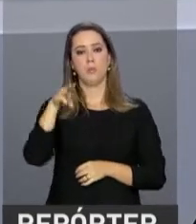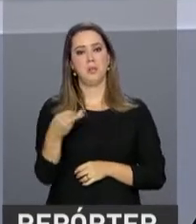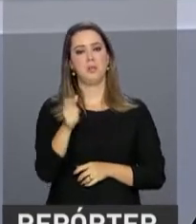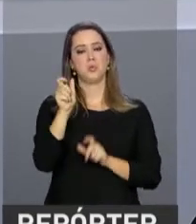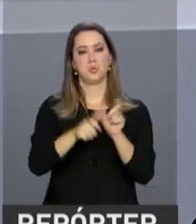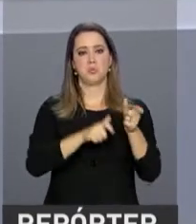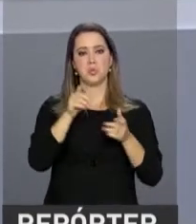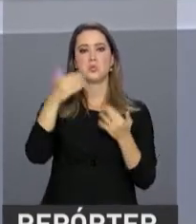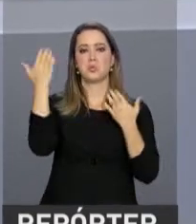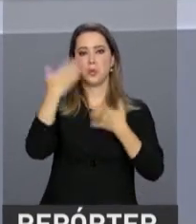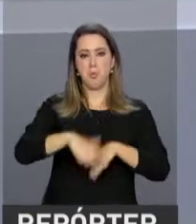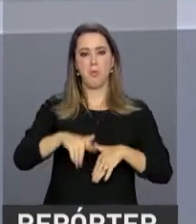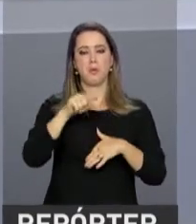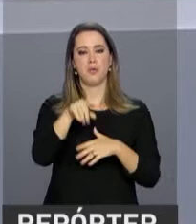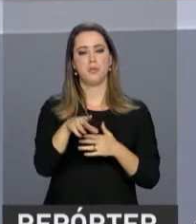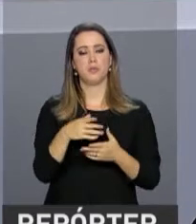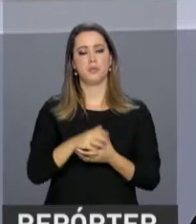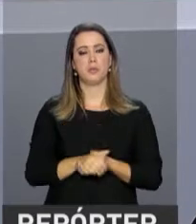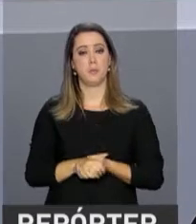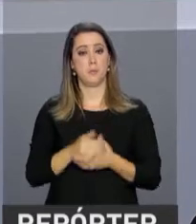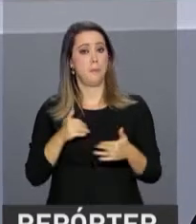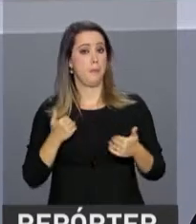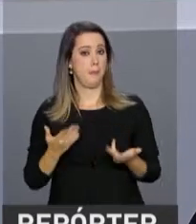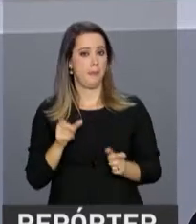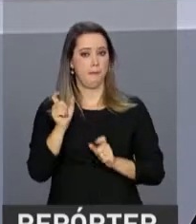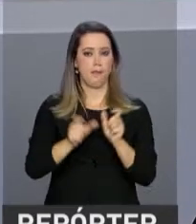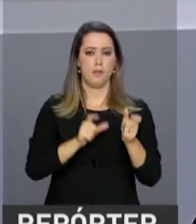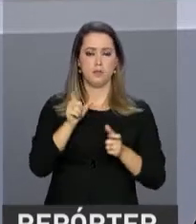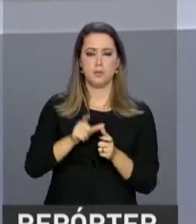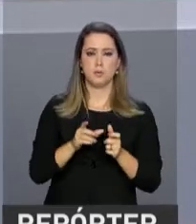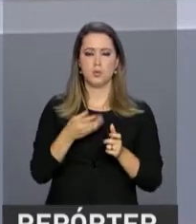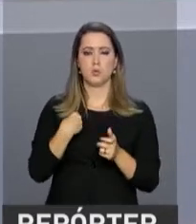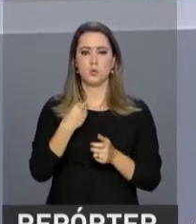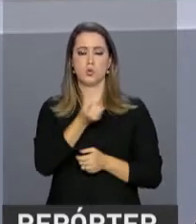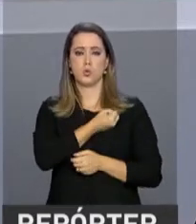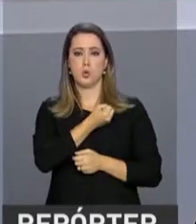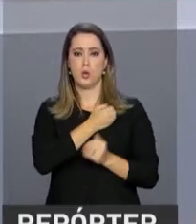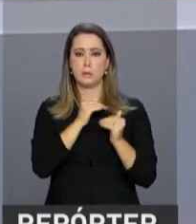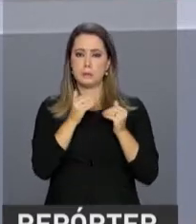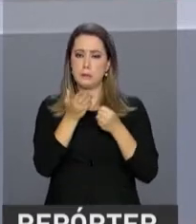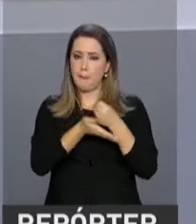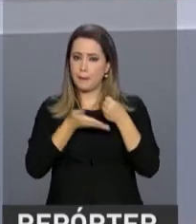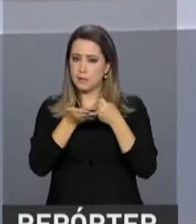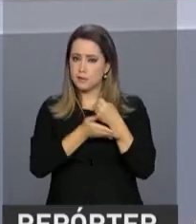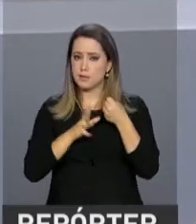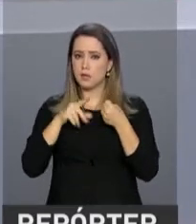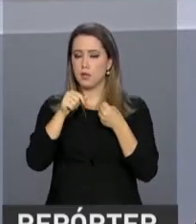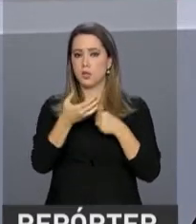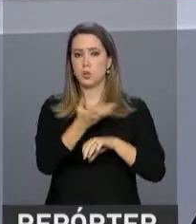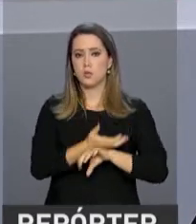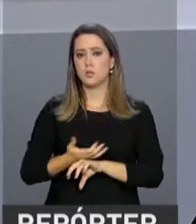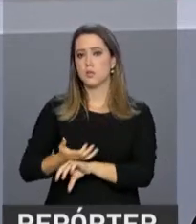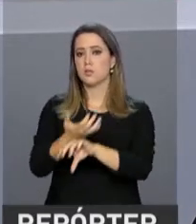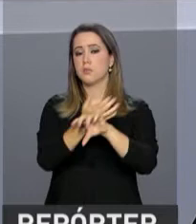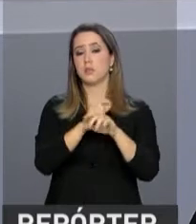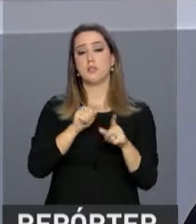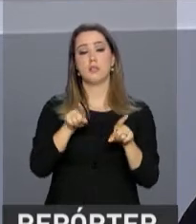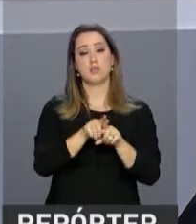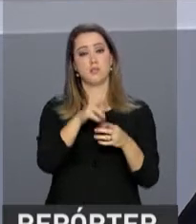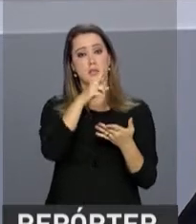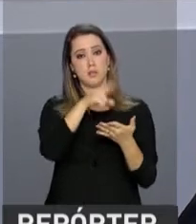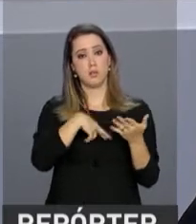a prova para essa certificação os participantes que tiveram a nota mínima exigida em todas as áreas e na redação